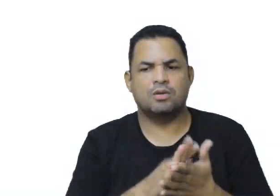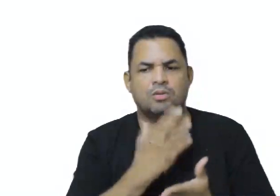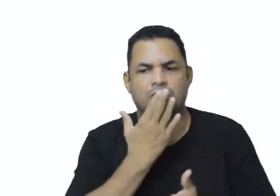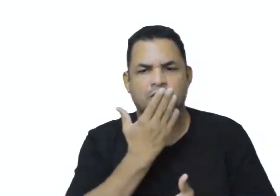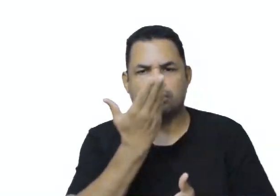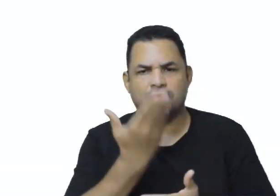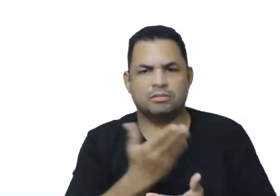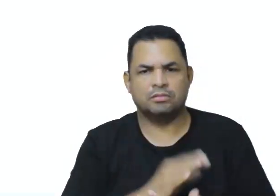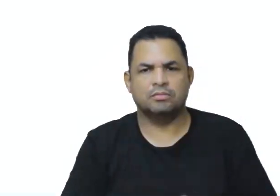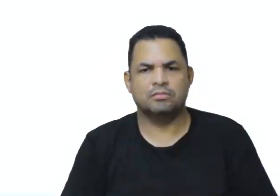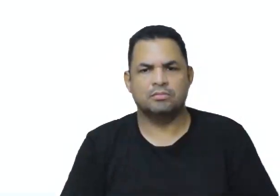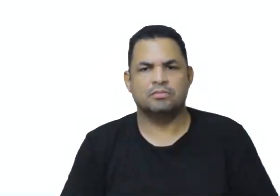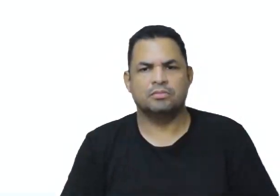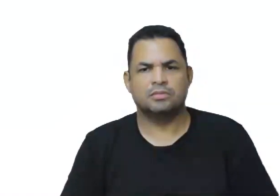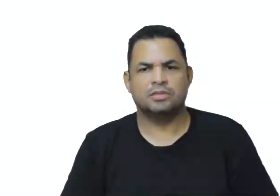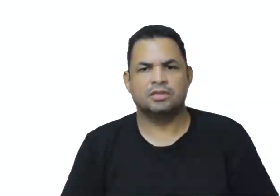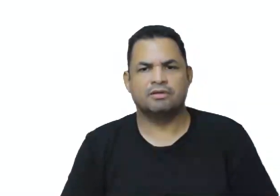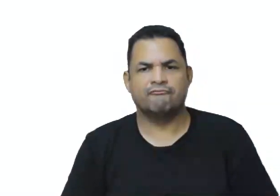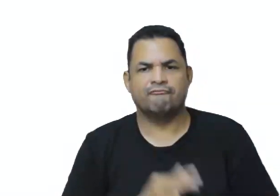destaque.